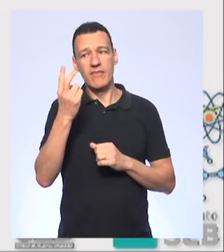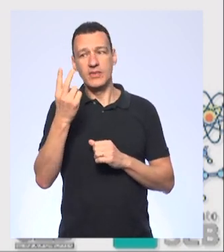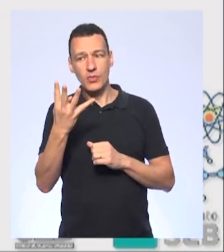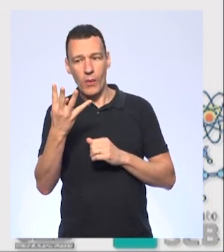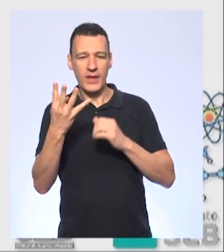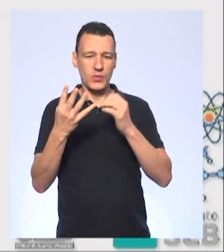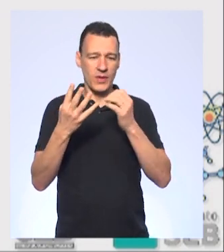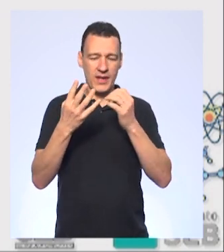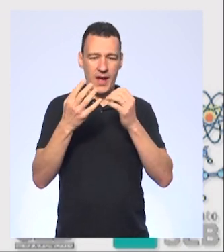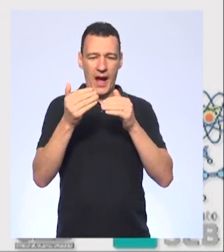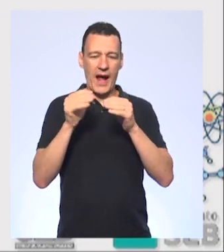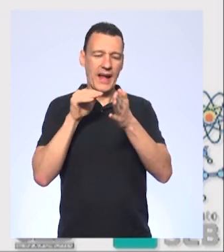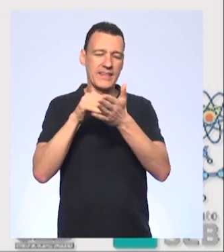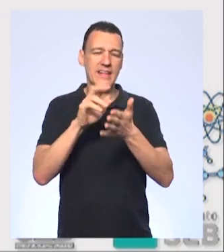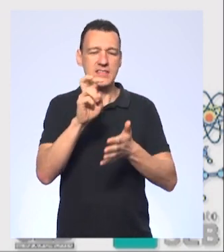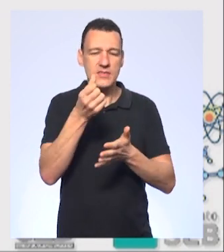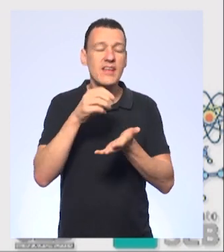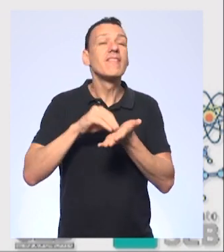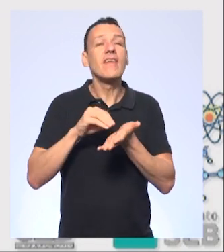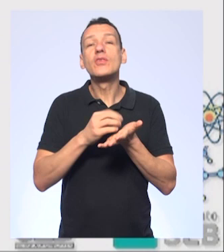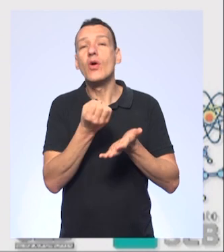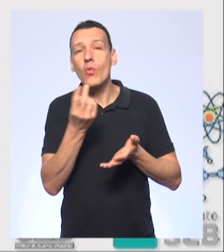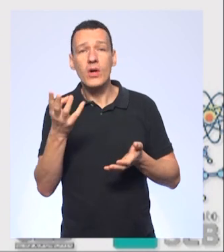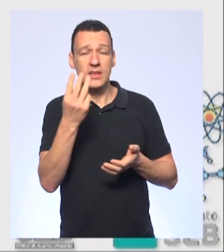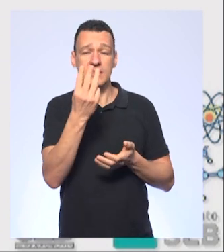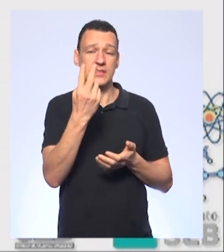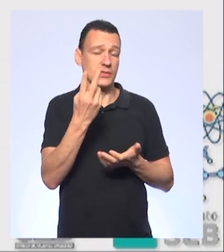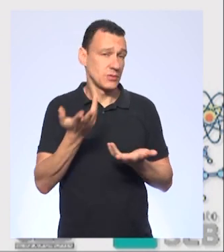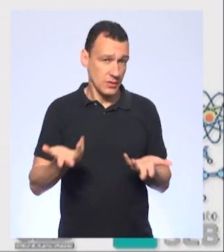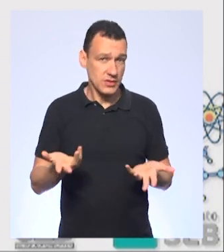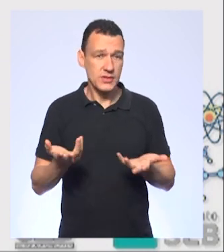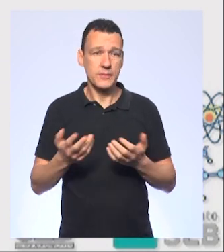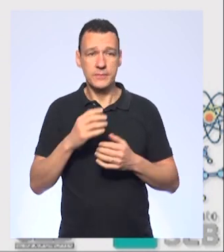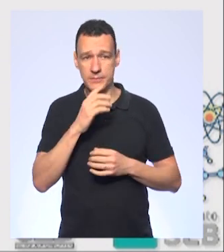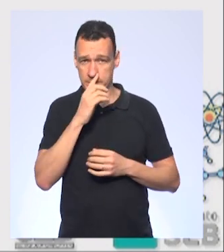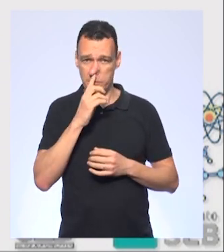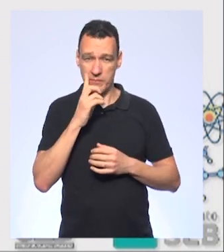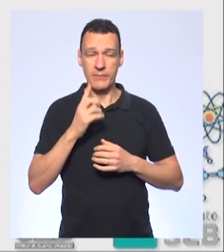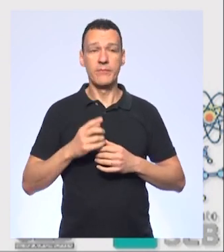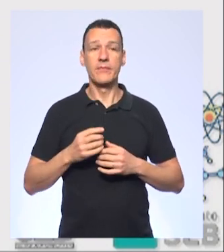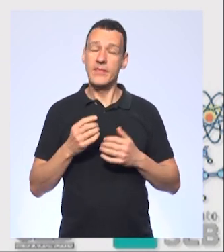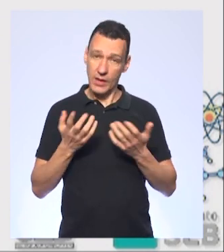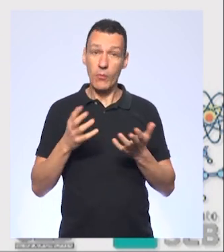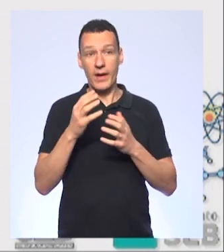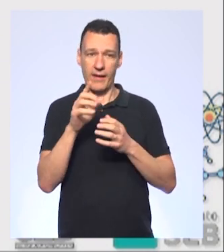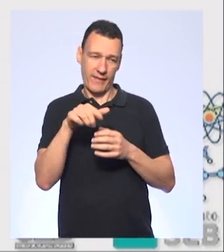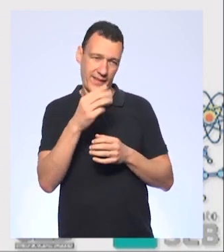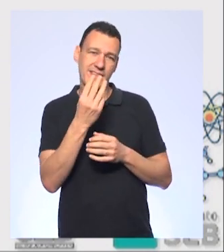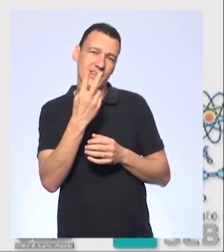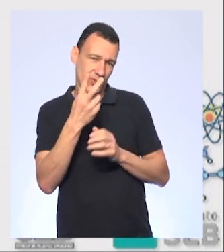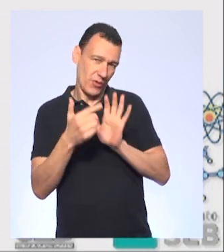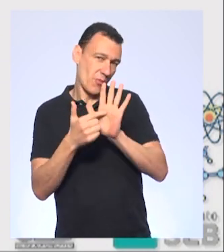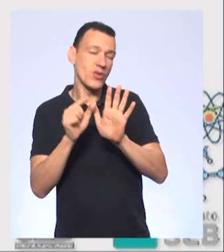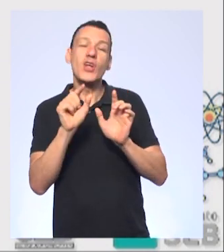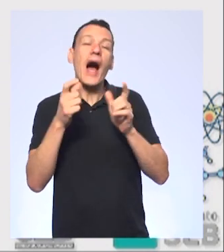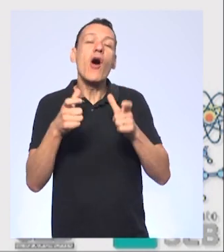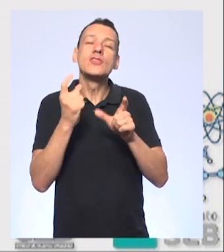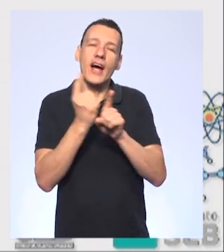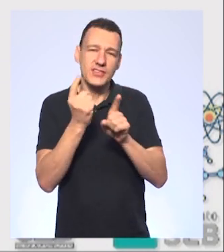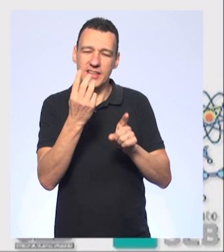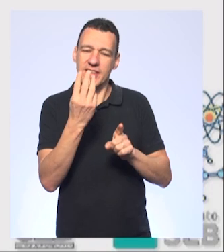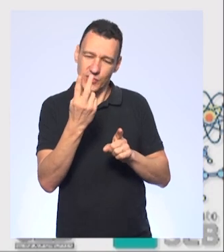para 56, estão faltando 32. Estou justificando esse 32 aí na tela, beleza?